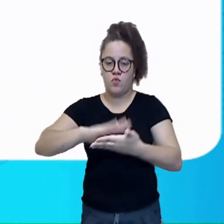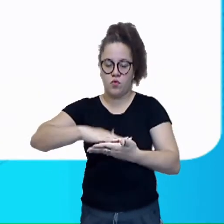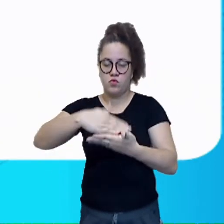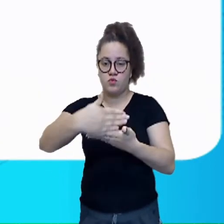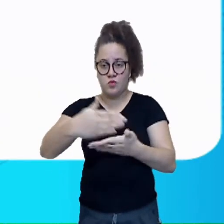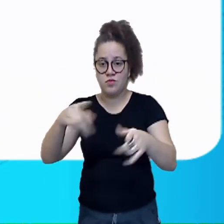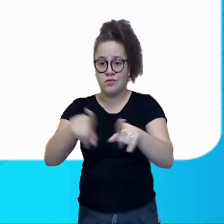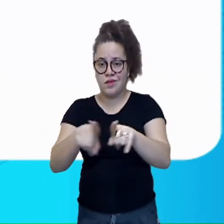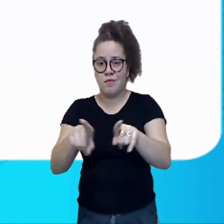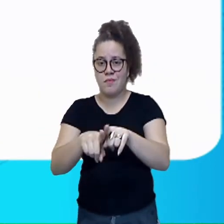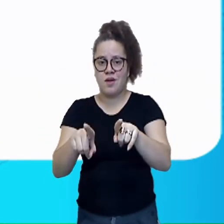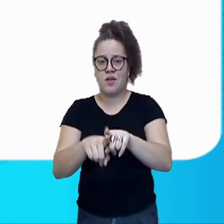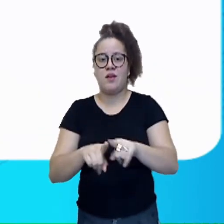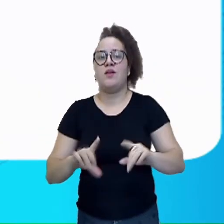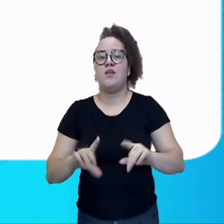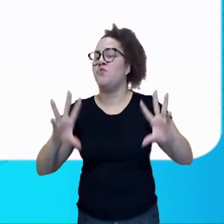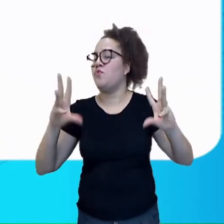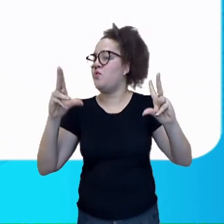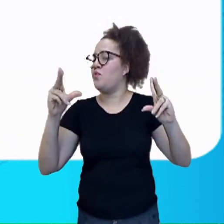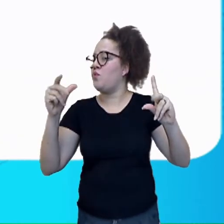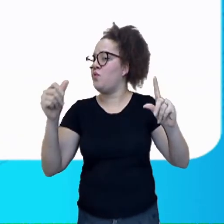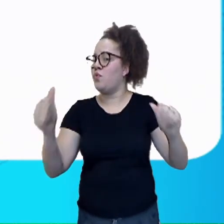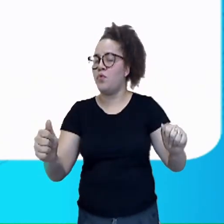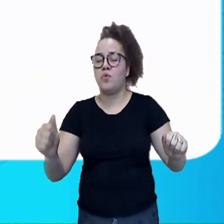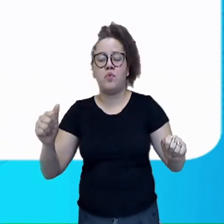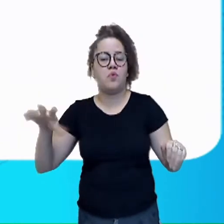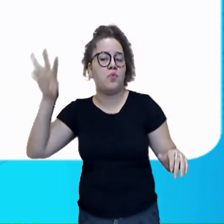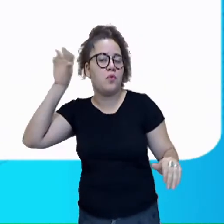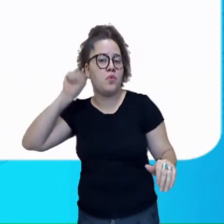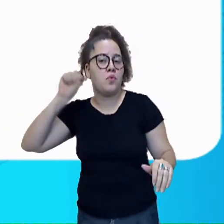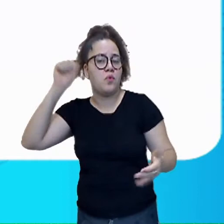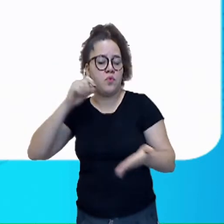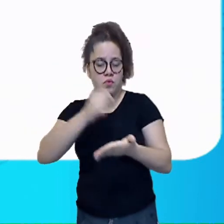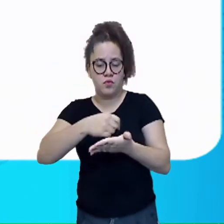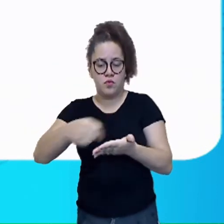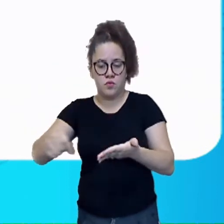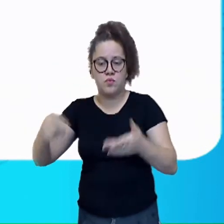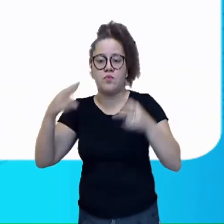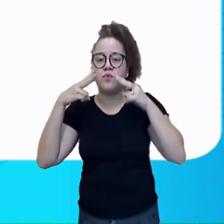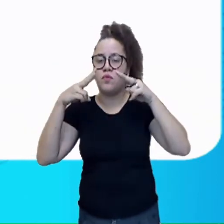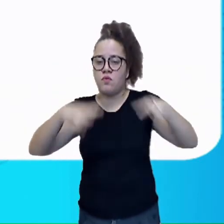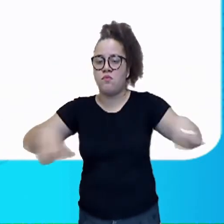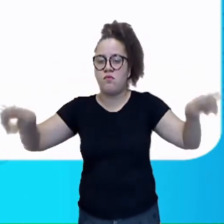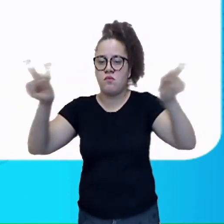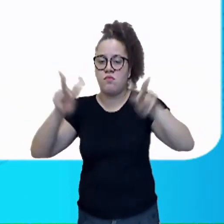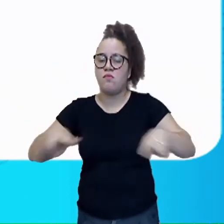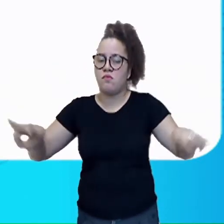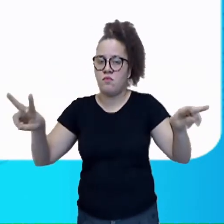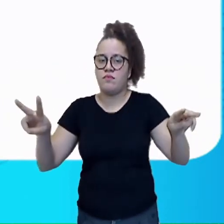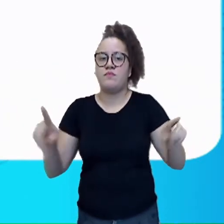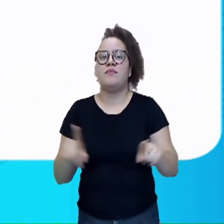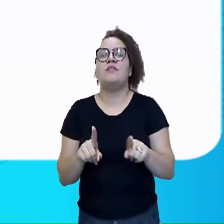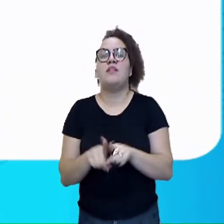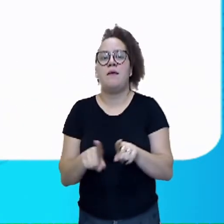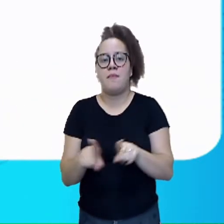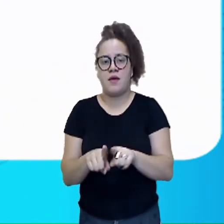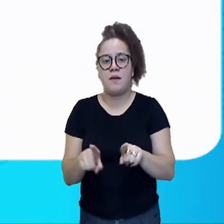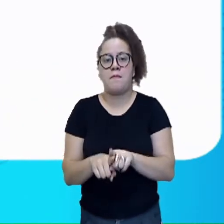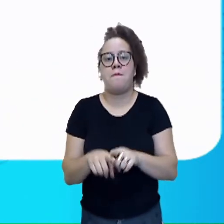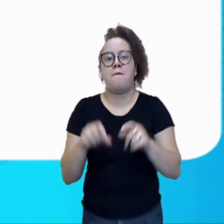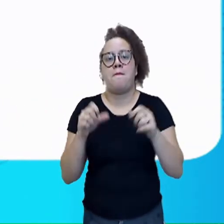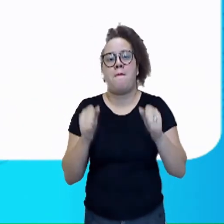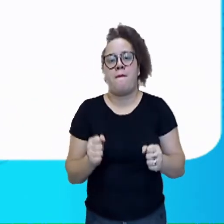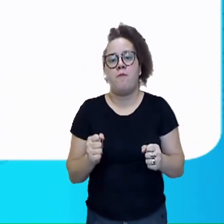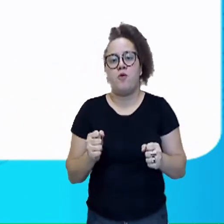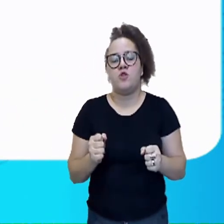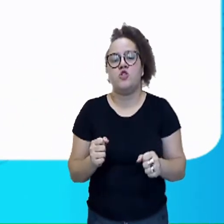porque além dele ter todas essas funções de sonoro, escrita, audiovisual e multimídia, ele também tem a capacidade de